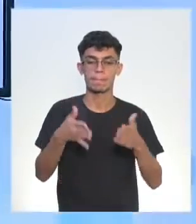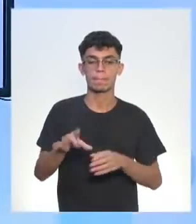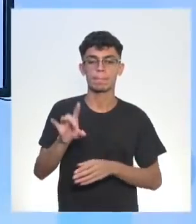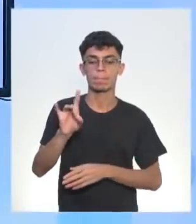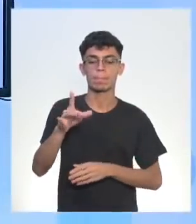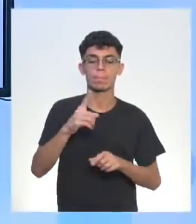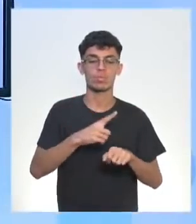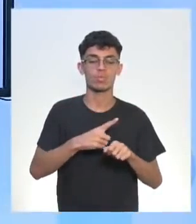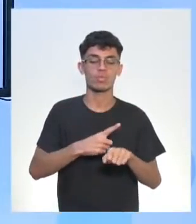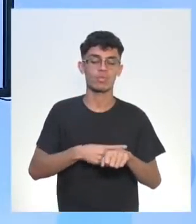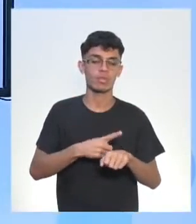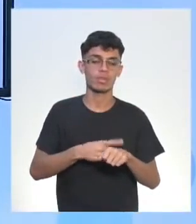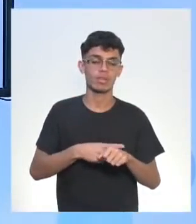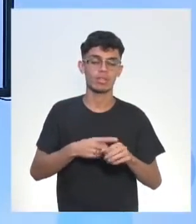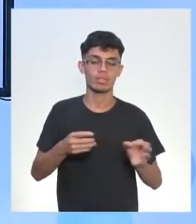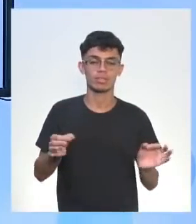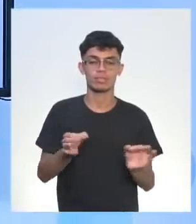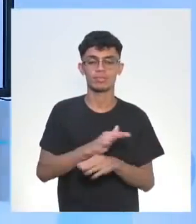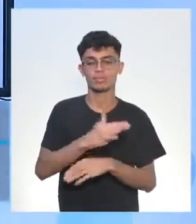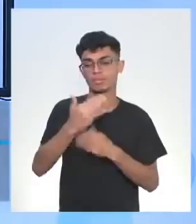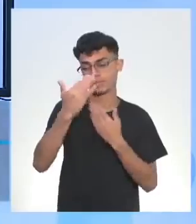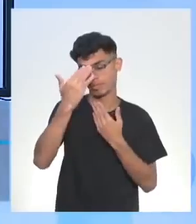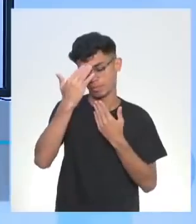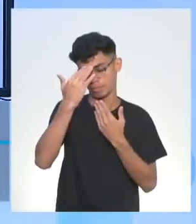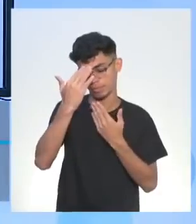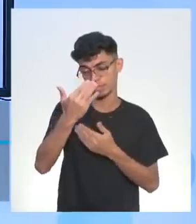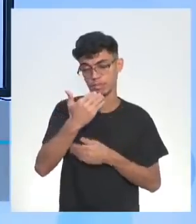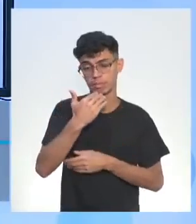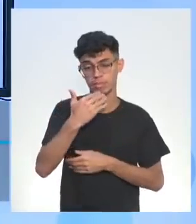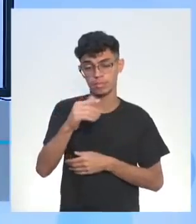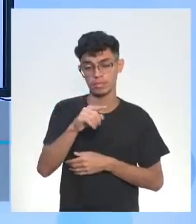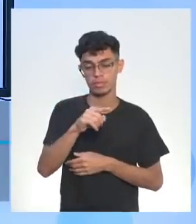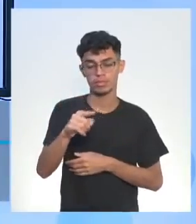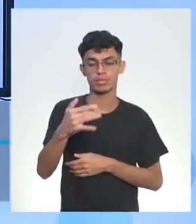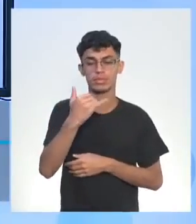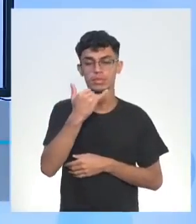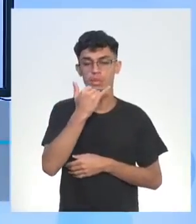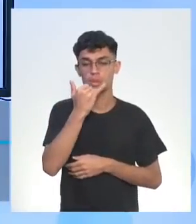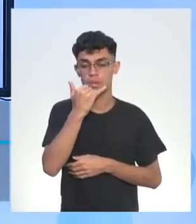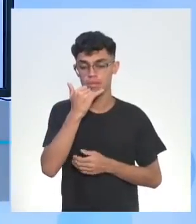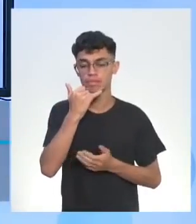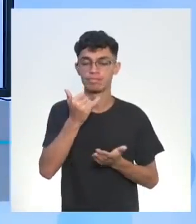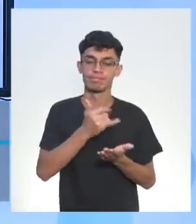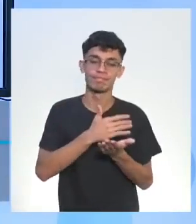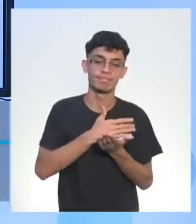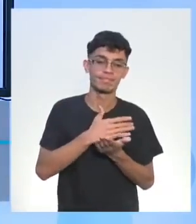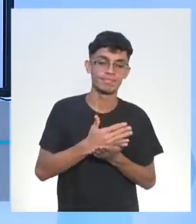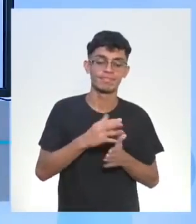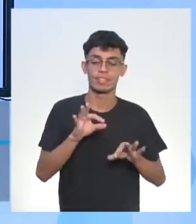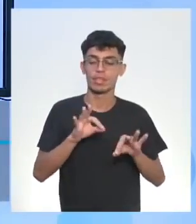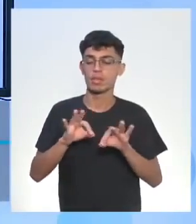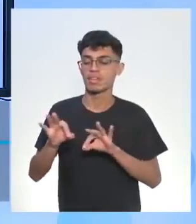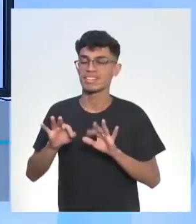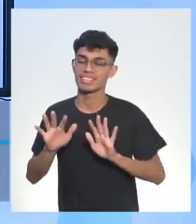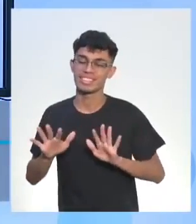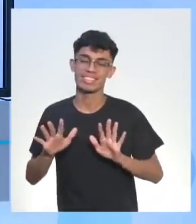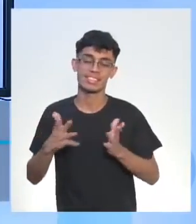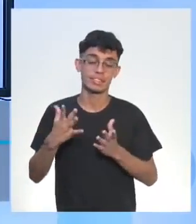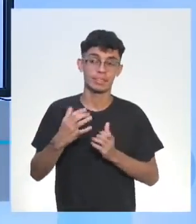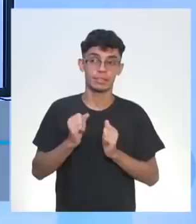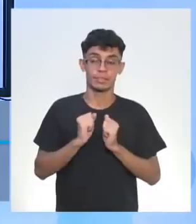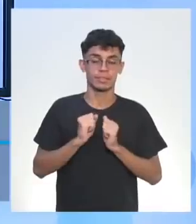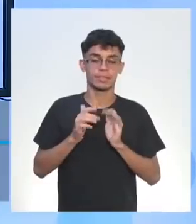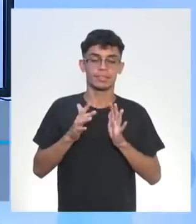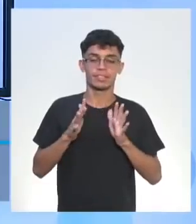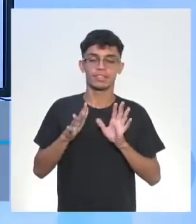acabou nossa aula de hoje. Eu quero me desculpar pelo início, aqui o início esplendoroso, aqui que eu fui preparar uma poesia e acabei me emocionando,